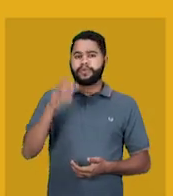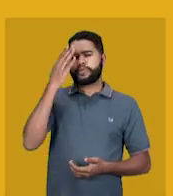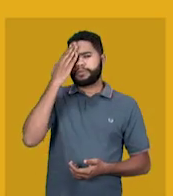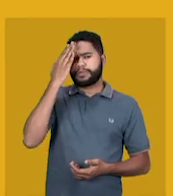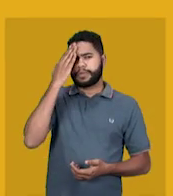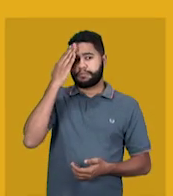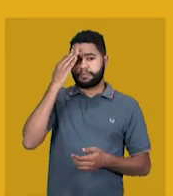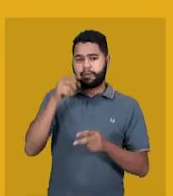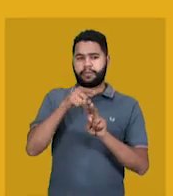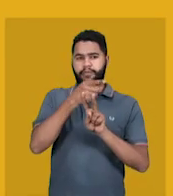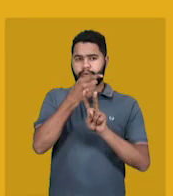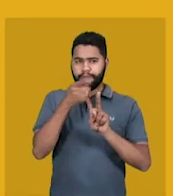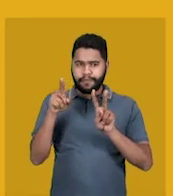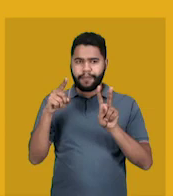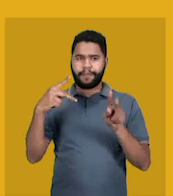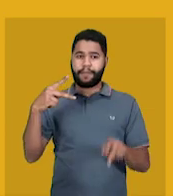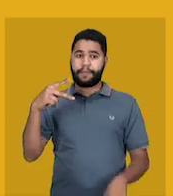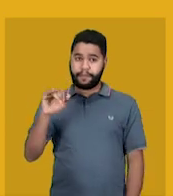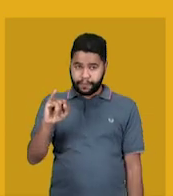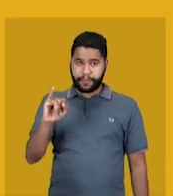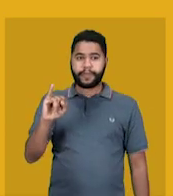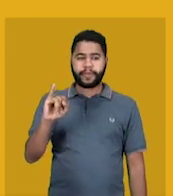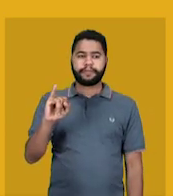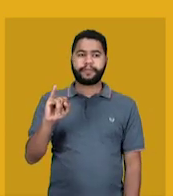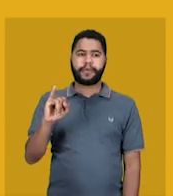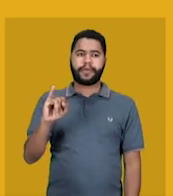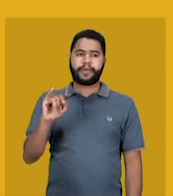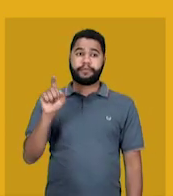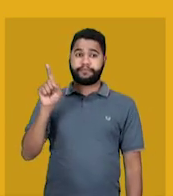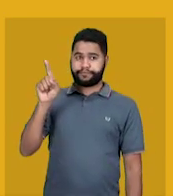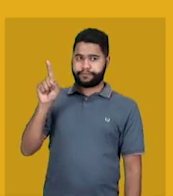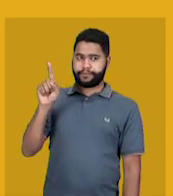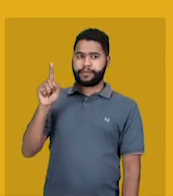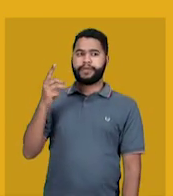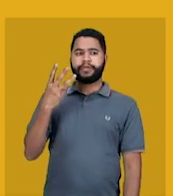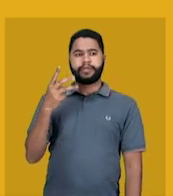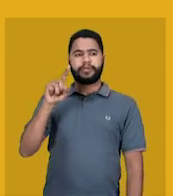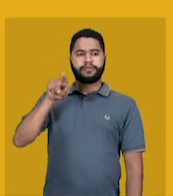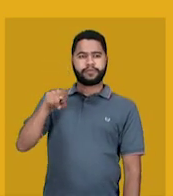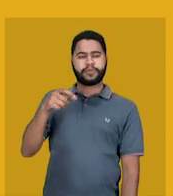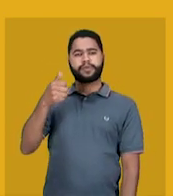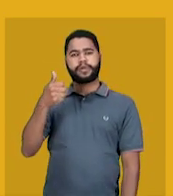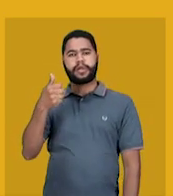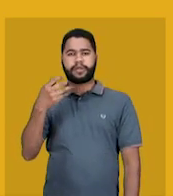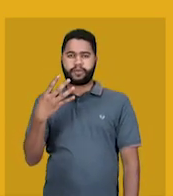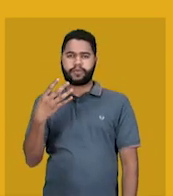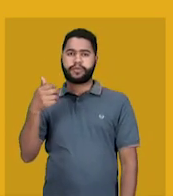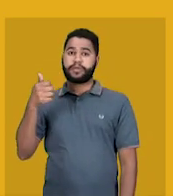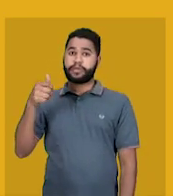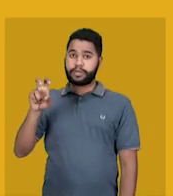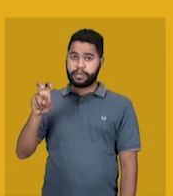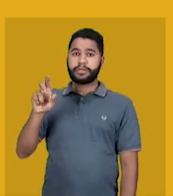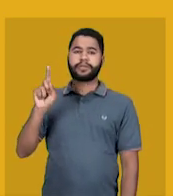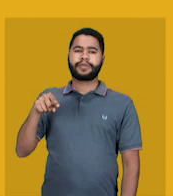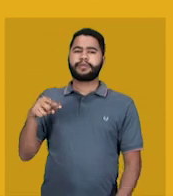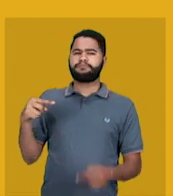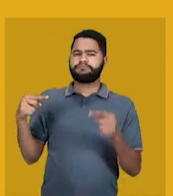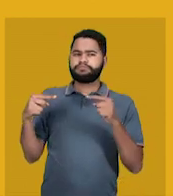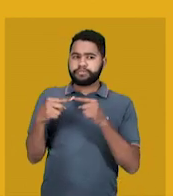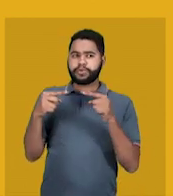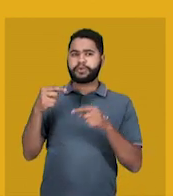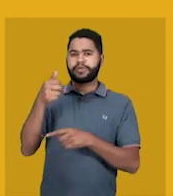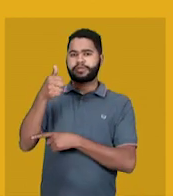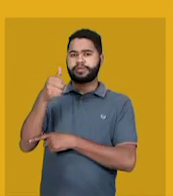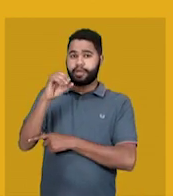que pin né Aquela nossa relação o valor de pinta aqui equivale a 180 graus correto e o